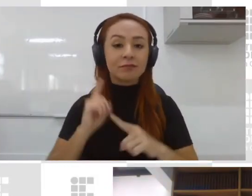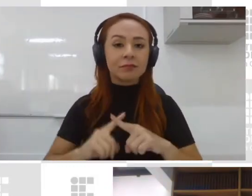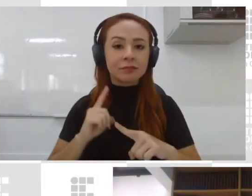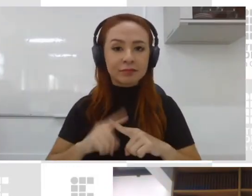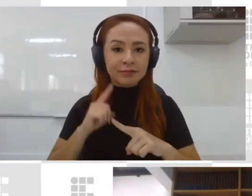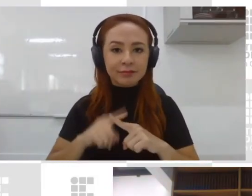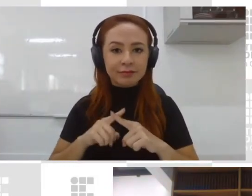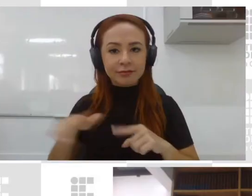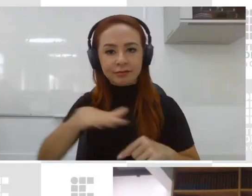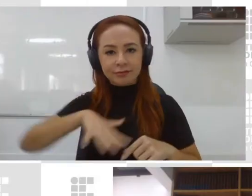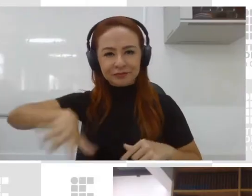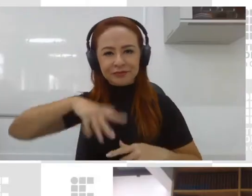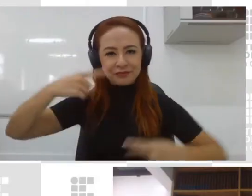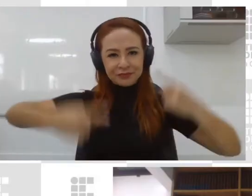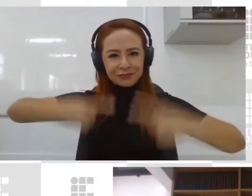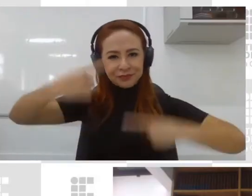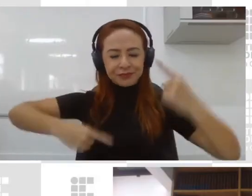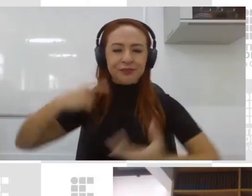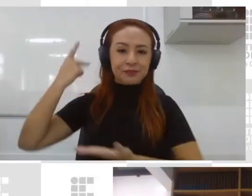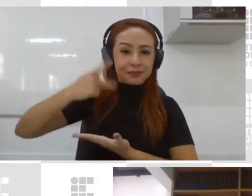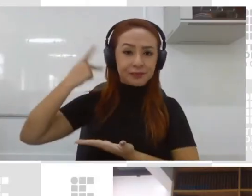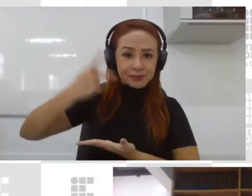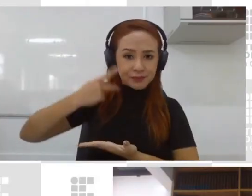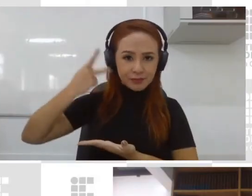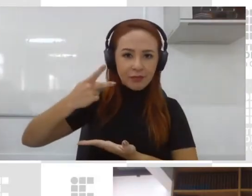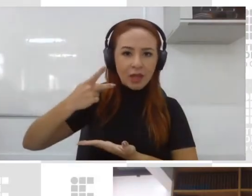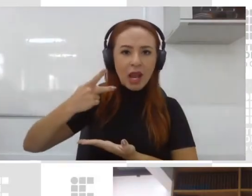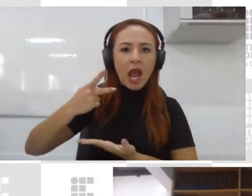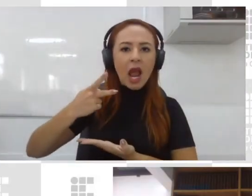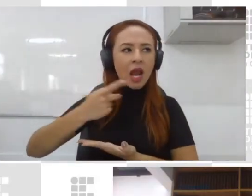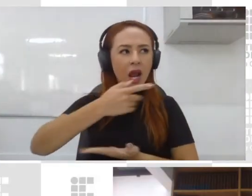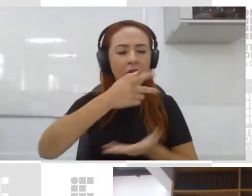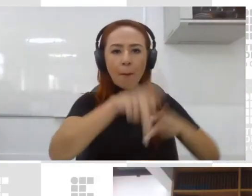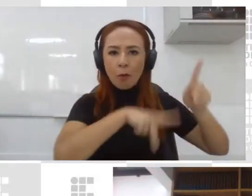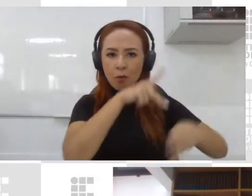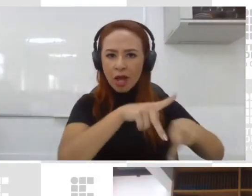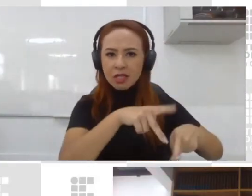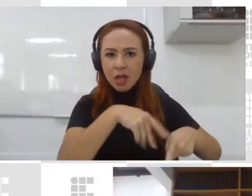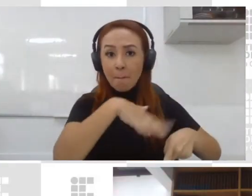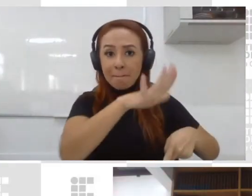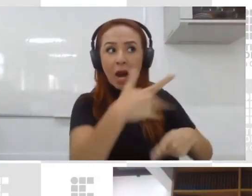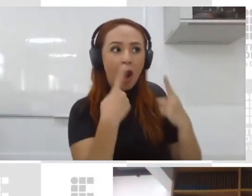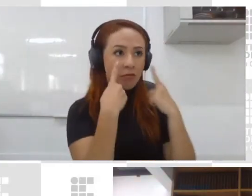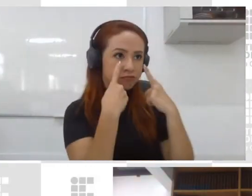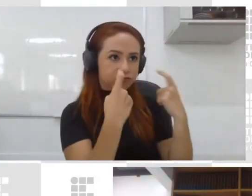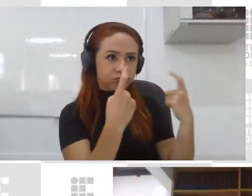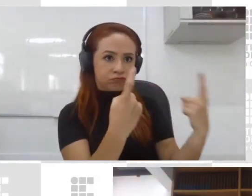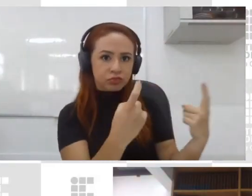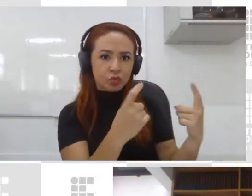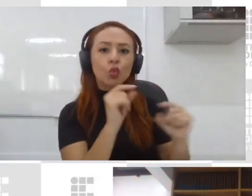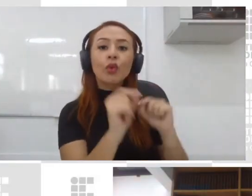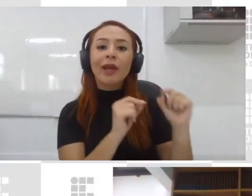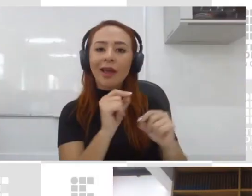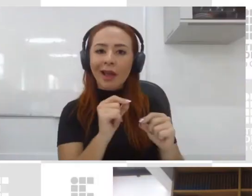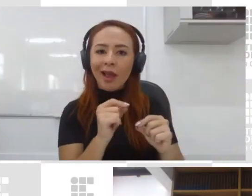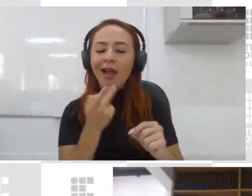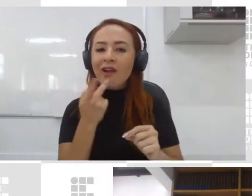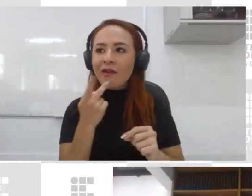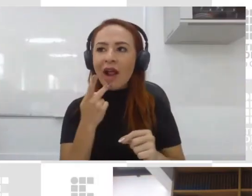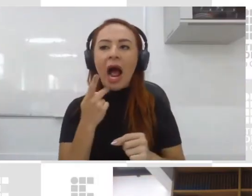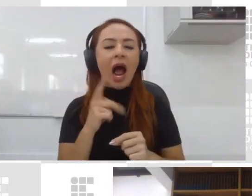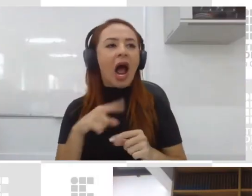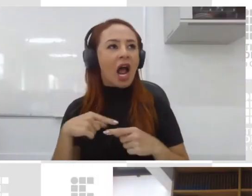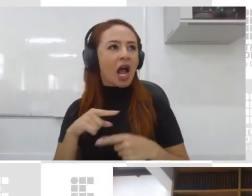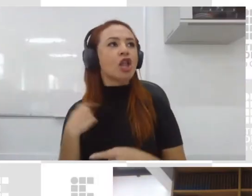políticas que são as mais atrativas para o eleitorado é aquelas que dizem que nós vamos aumentar o nosso consumo energético.